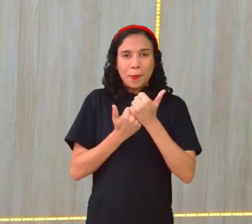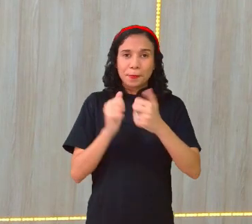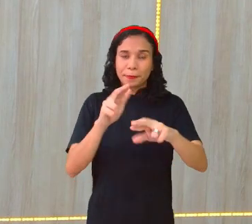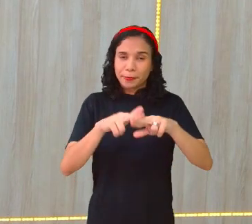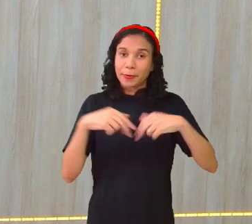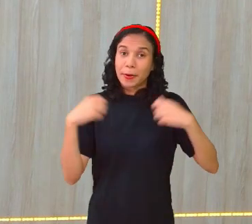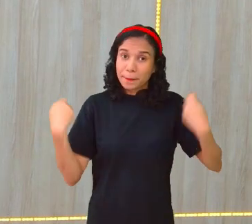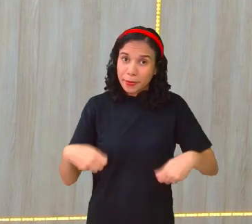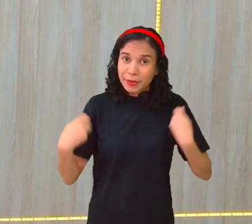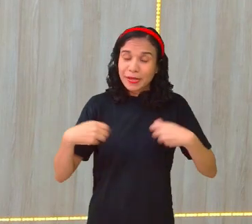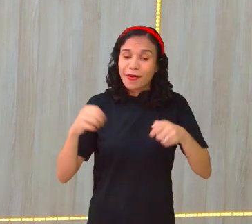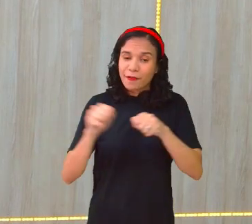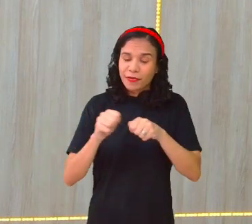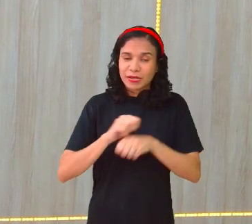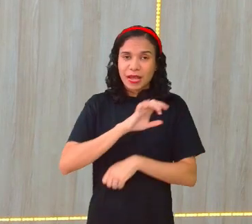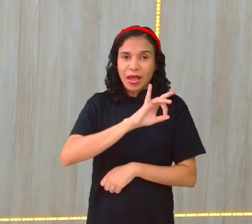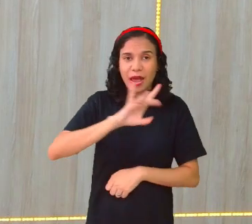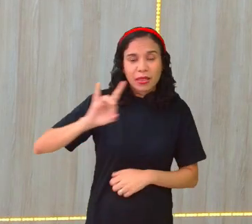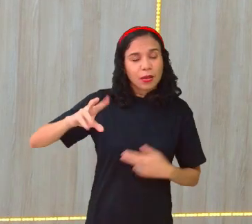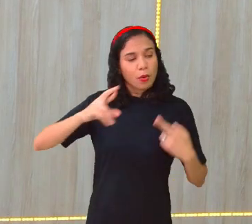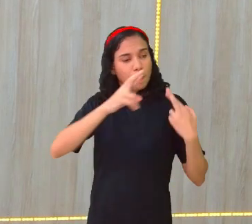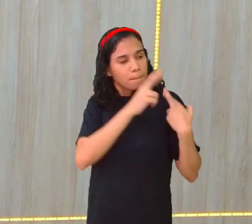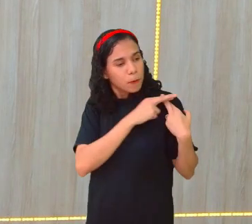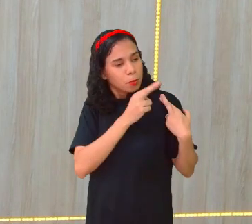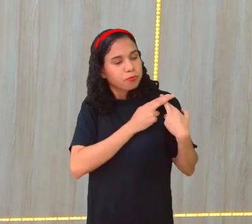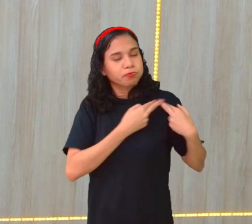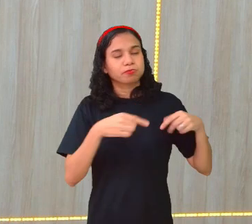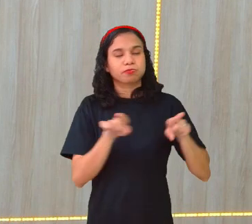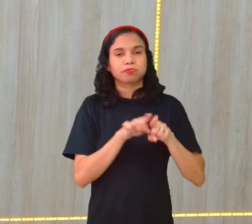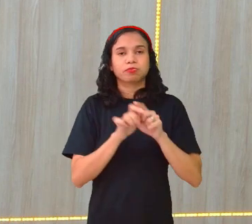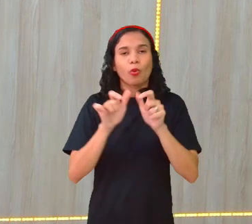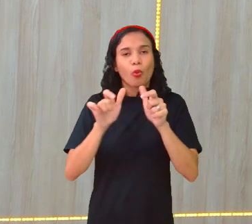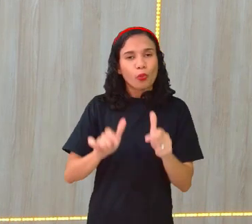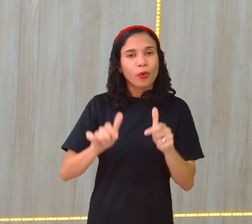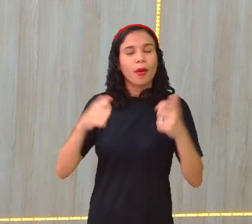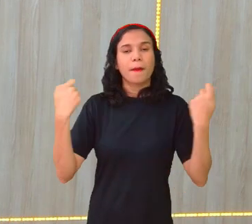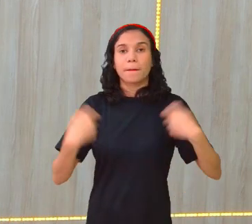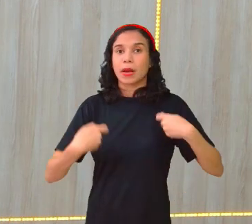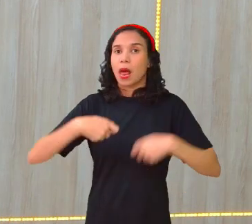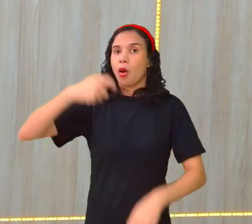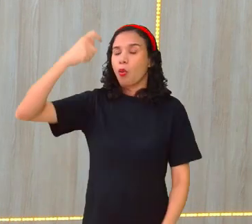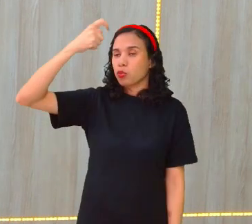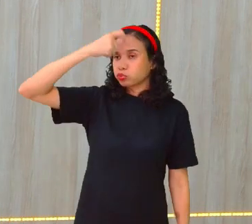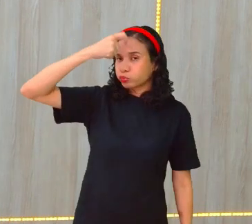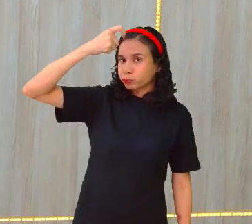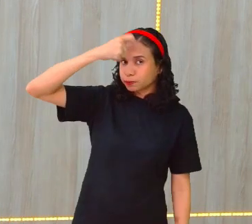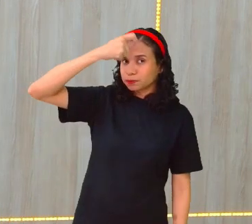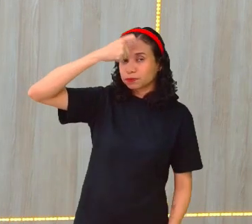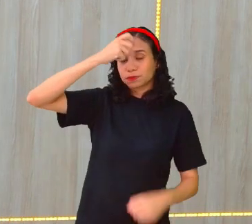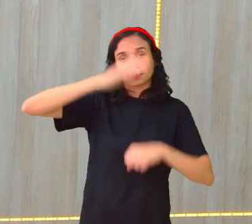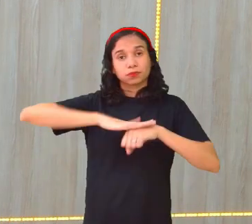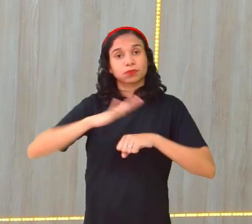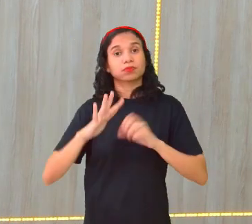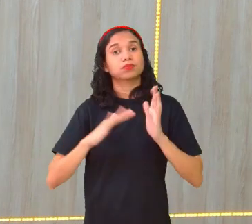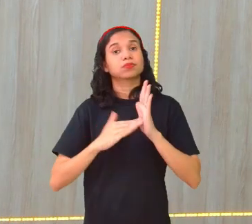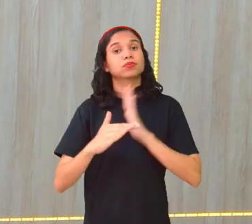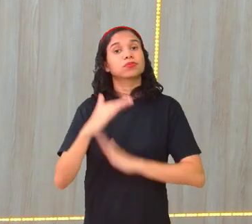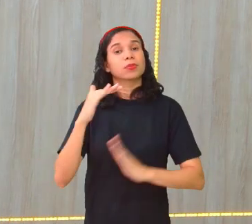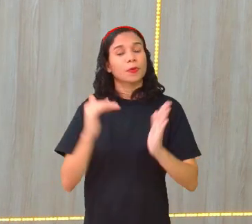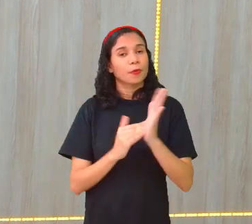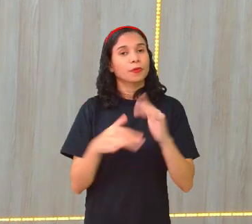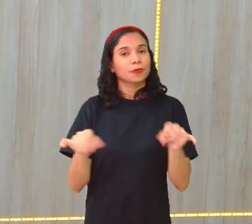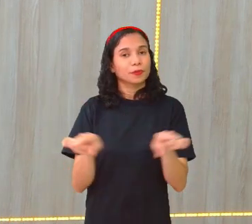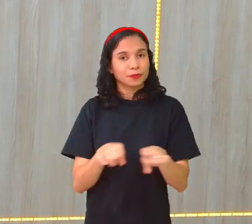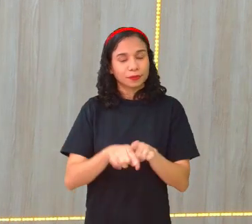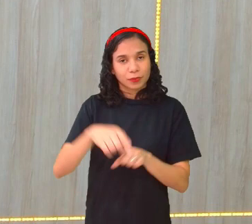Então, devemos fazer a nossa parte nesses ambientes, devemos ter essa consciência e, além de tudo,